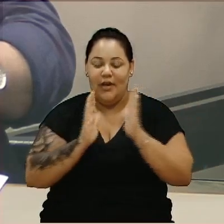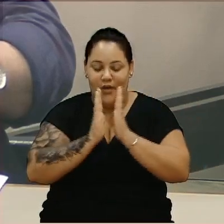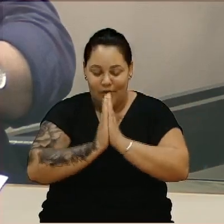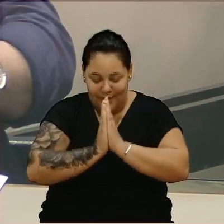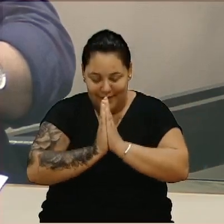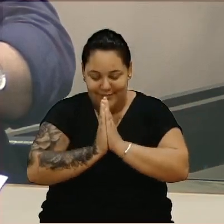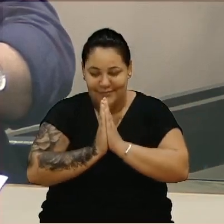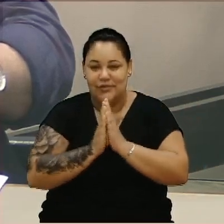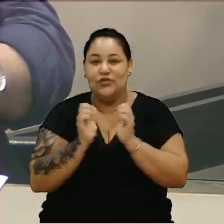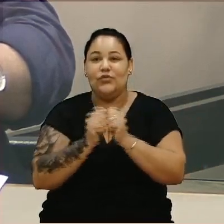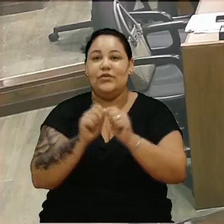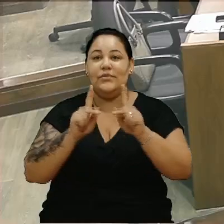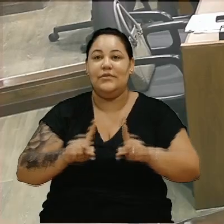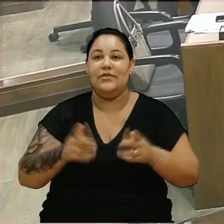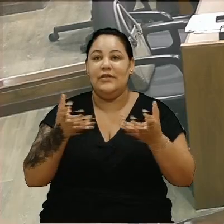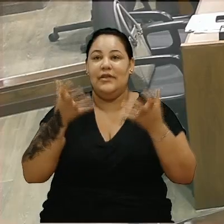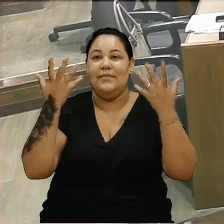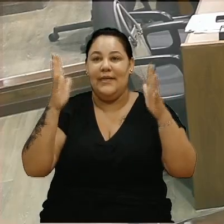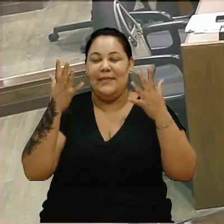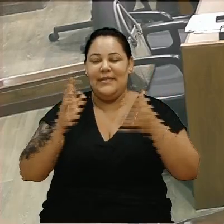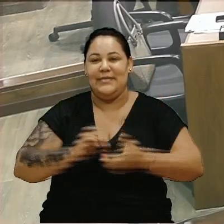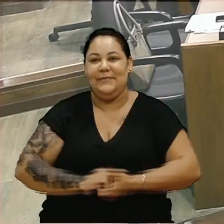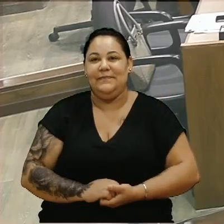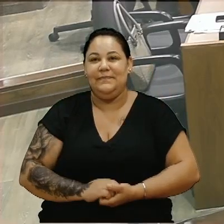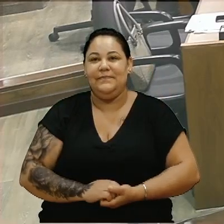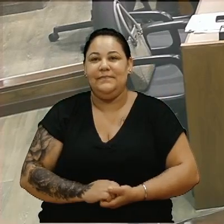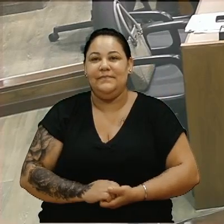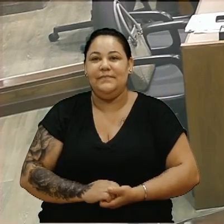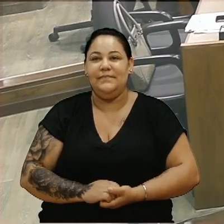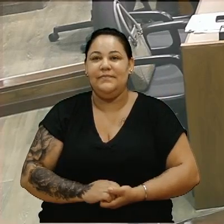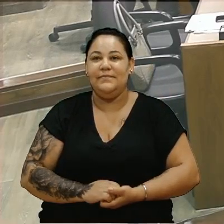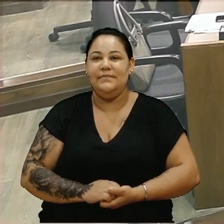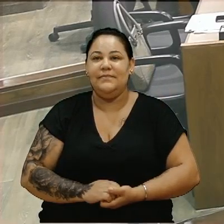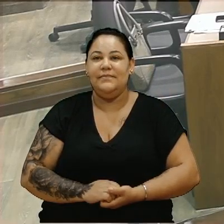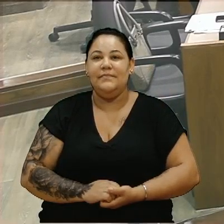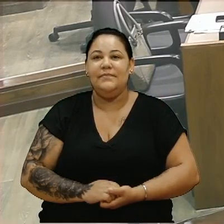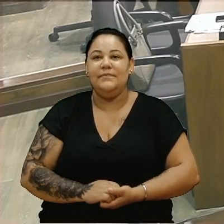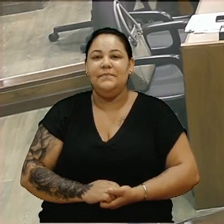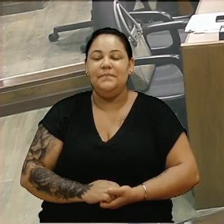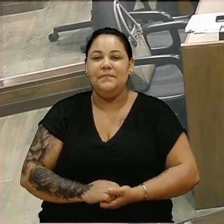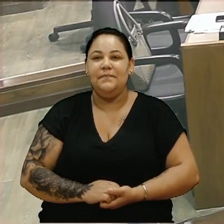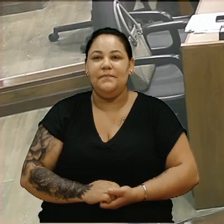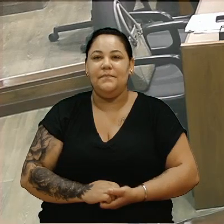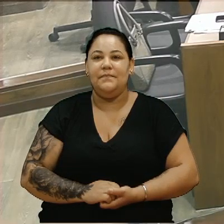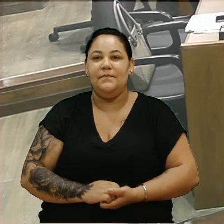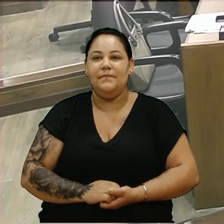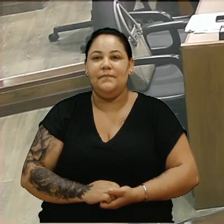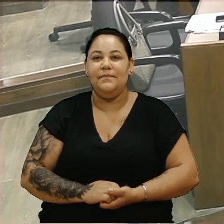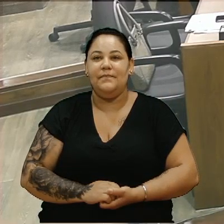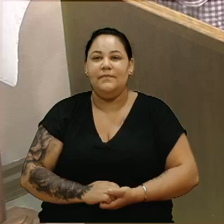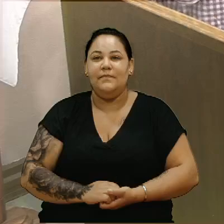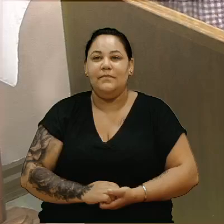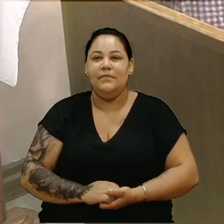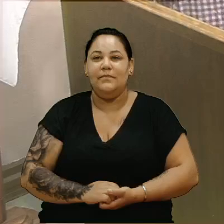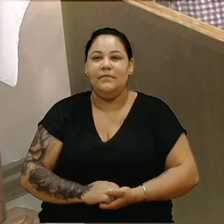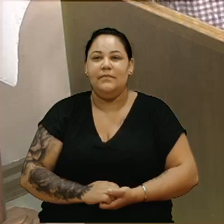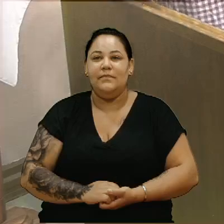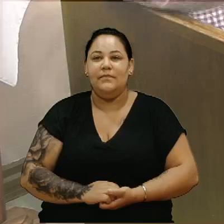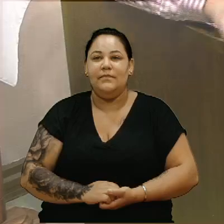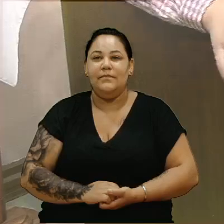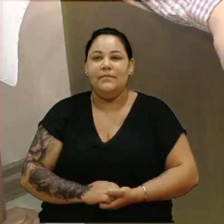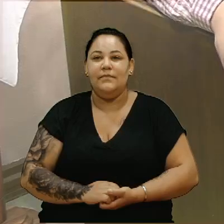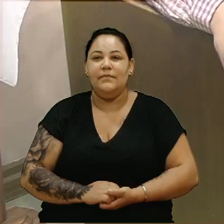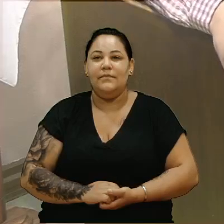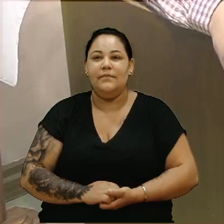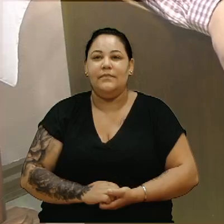te parabenizar. Obrigado, vereador Iago. Segue declaração de líder pelo PP, vereador Caleb Garbim. Obrigado, presidente. Um aporte,